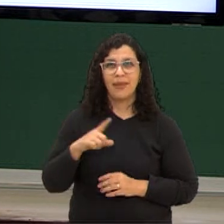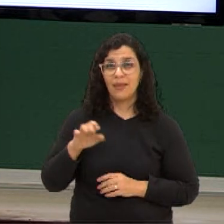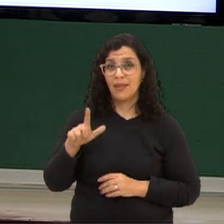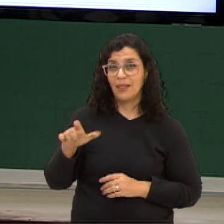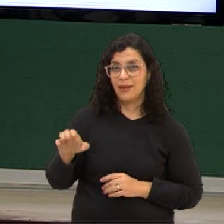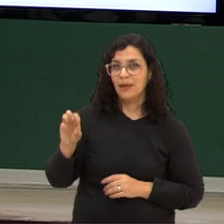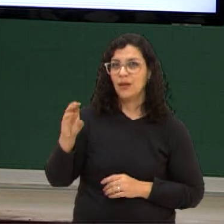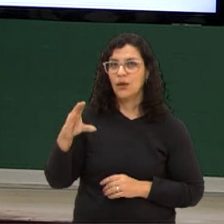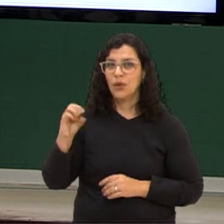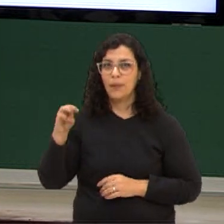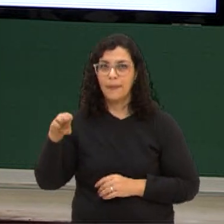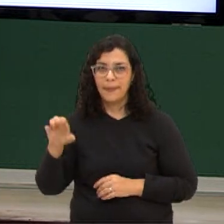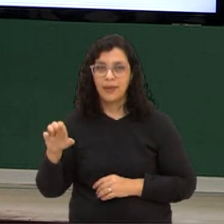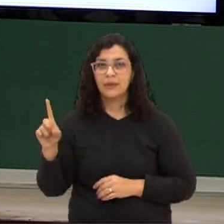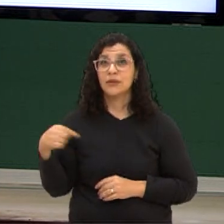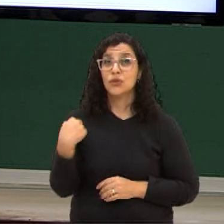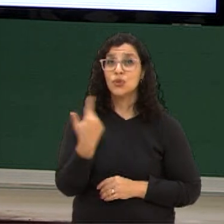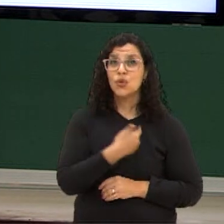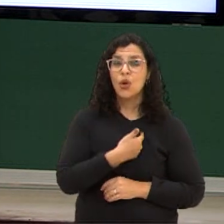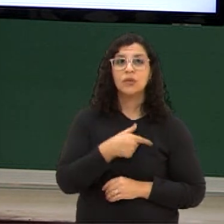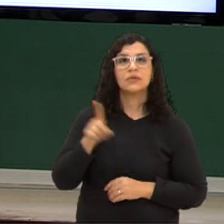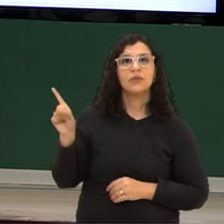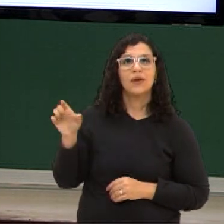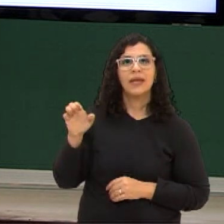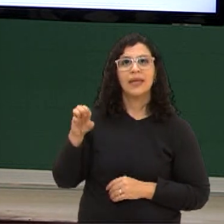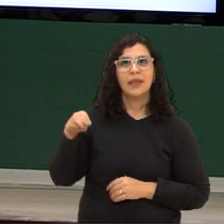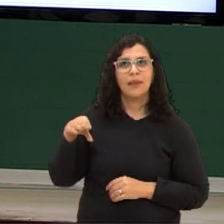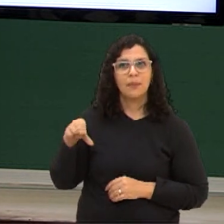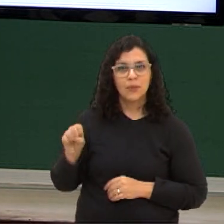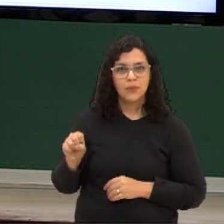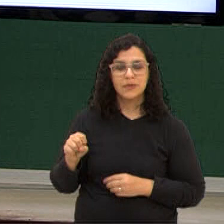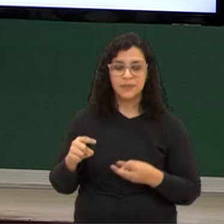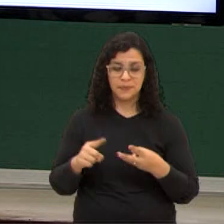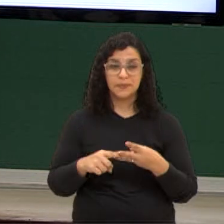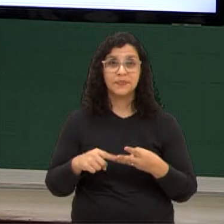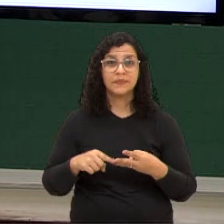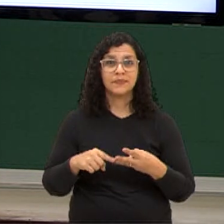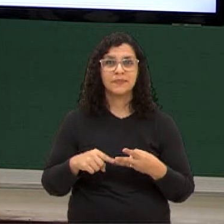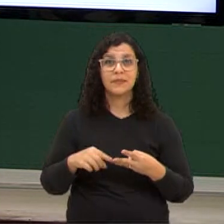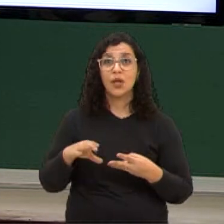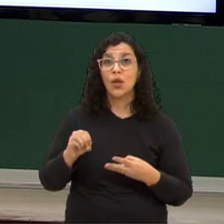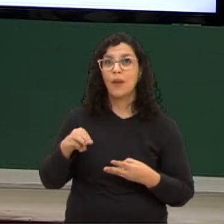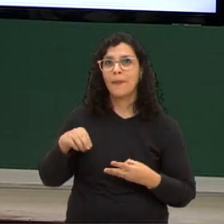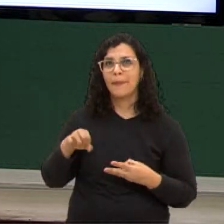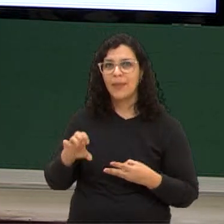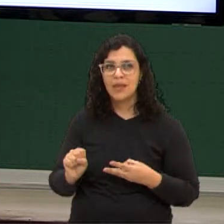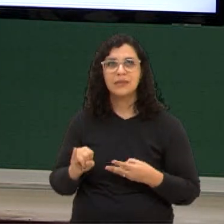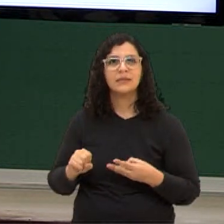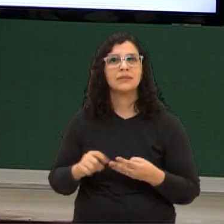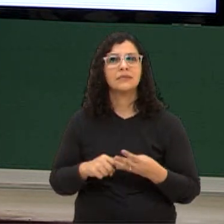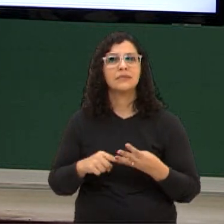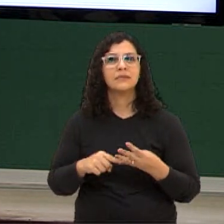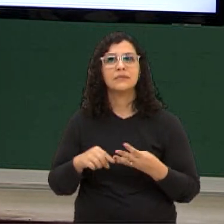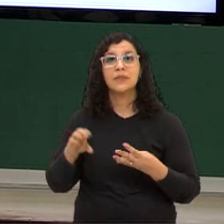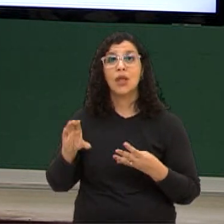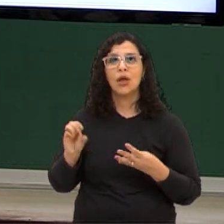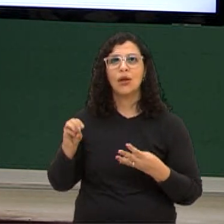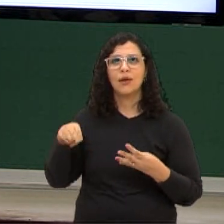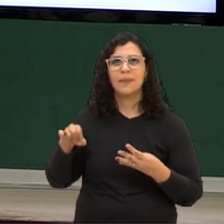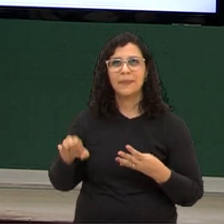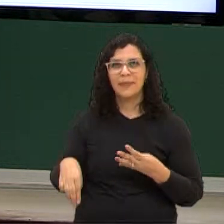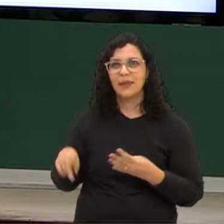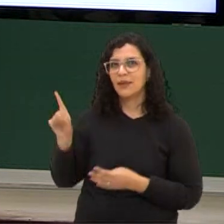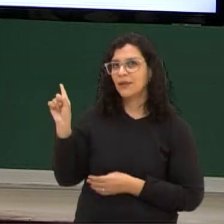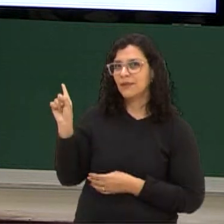come. Nosotros comemos. Vosotros comeis. E ellos, ella,